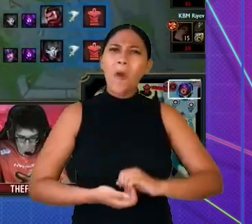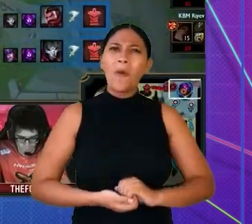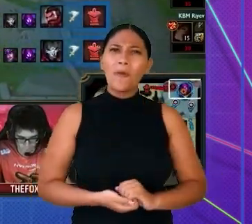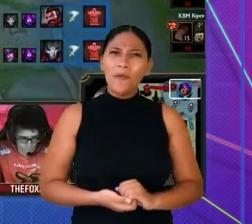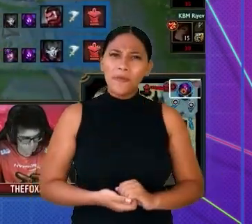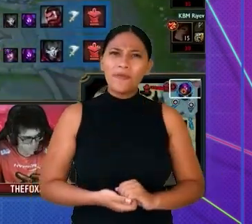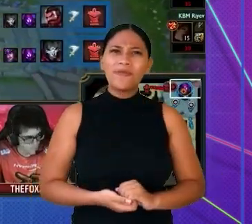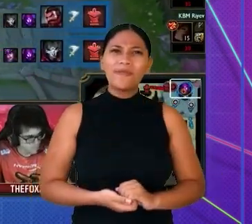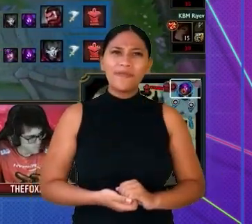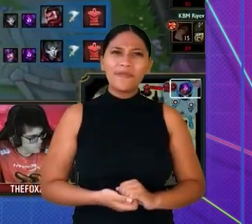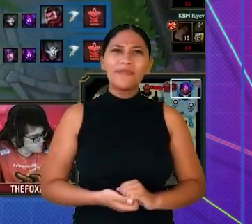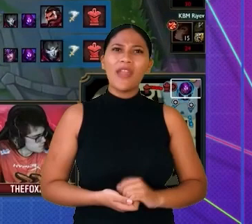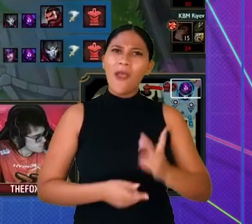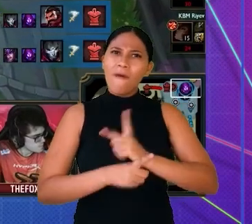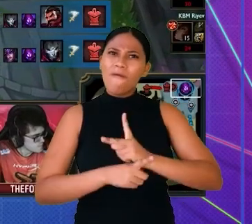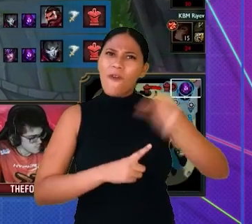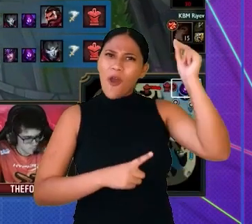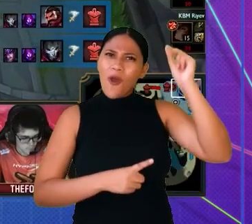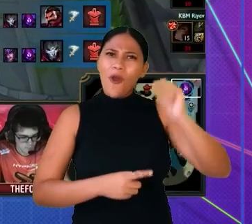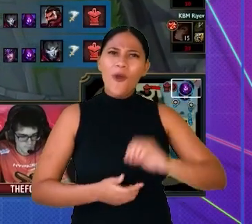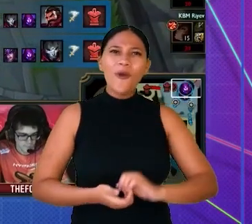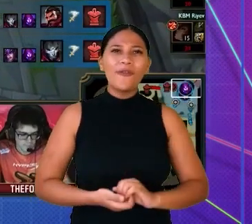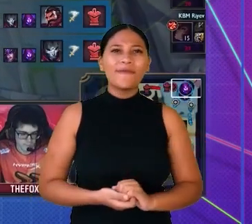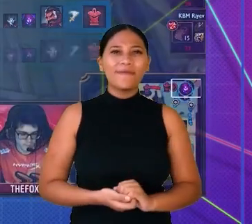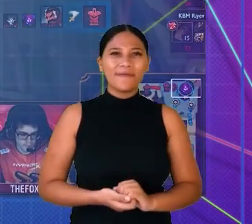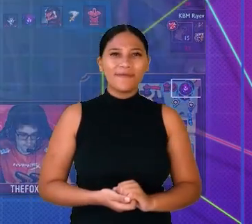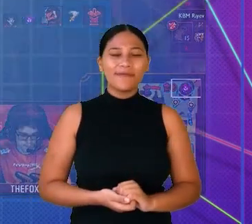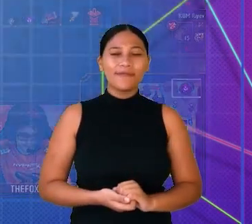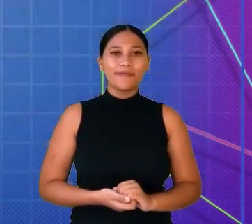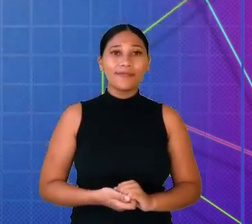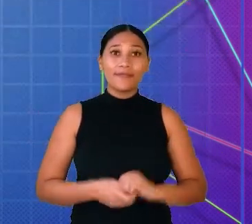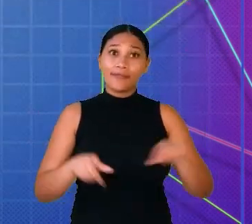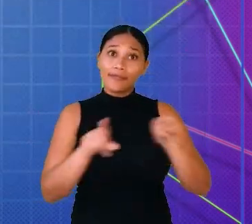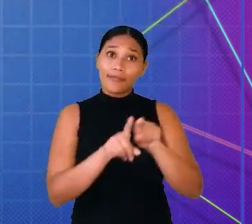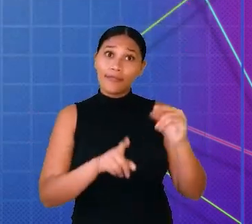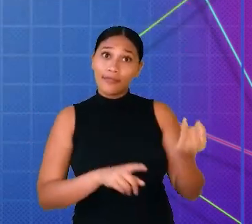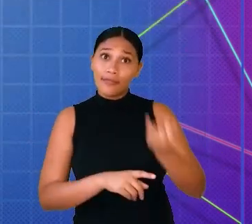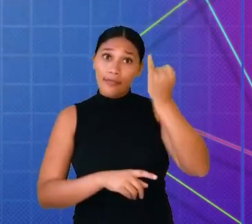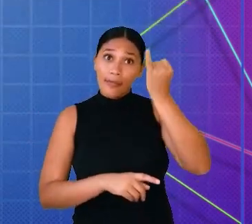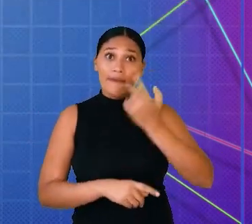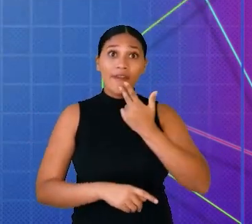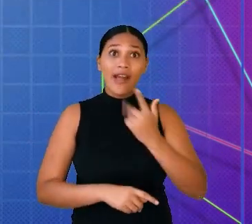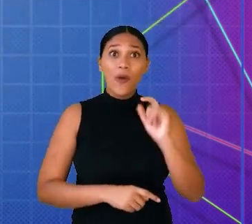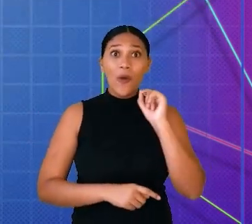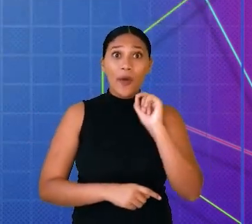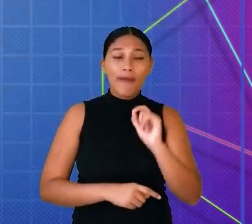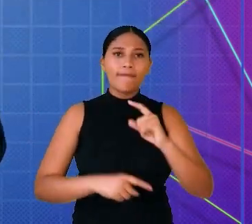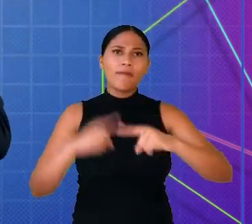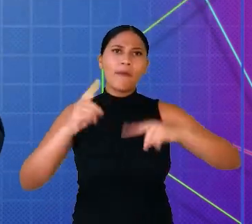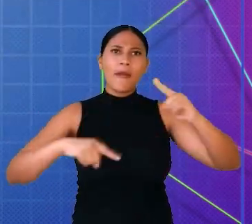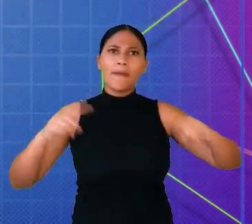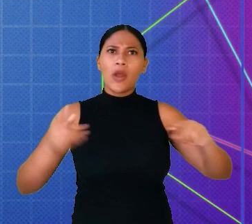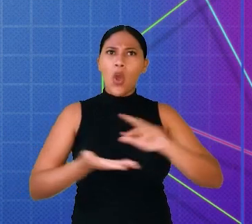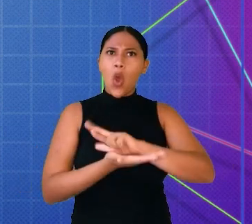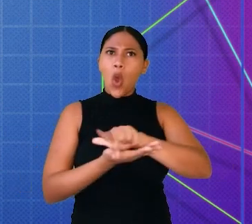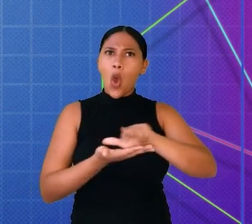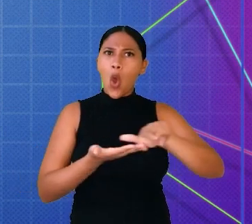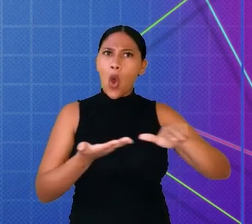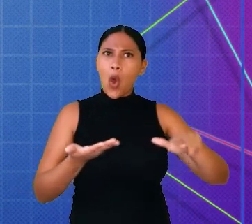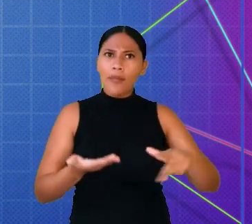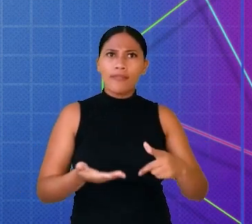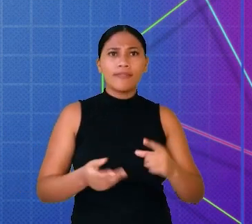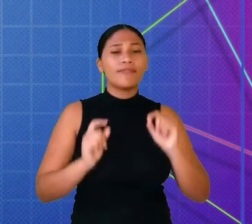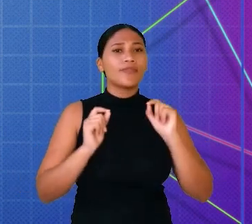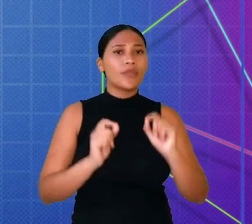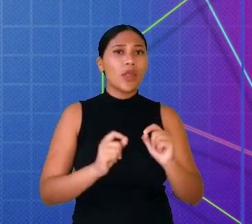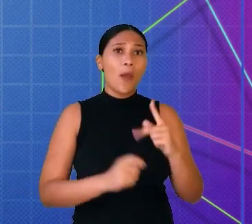muito bem um bait, segura a Kabum e vence a partida. Uma coisa importante também da gente falar é sobre a variedade de coisas